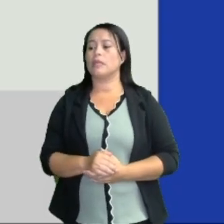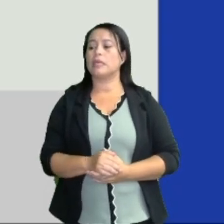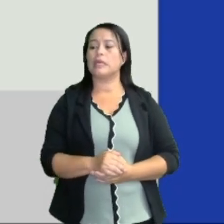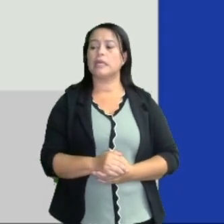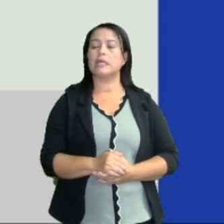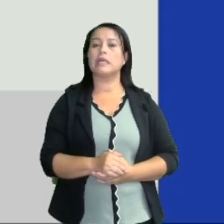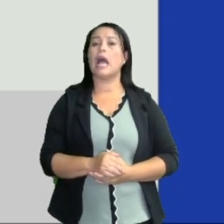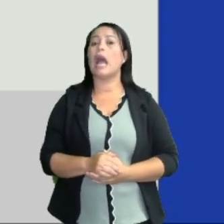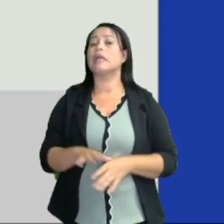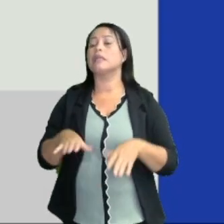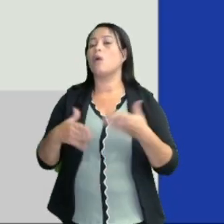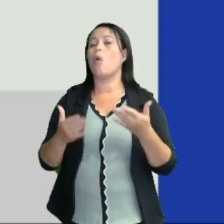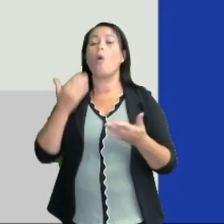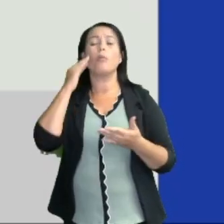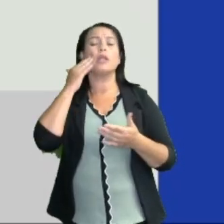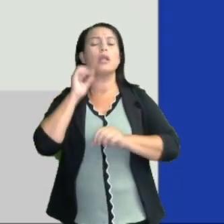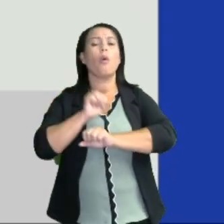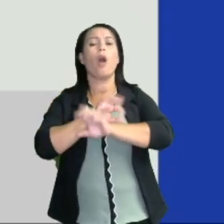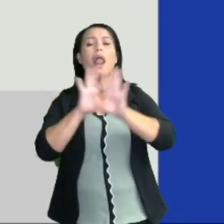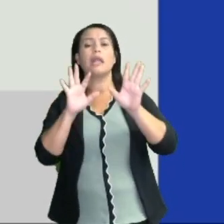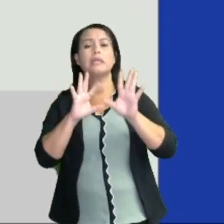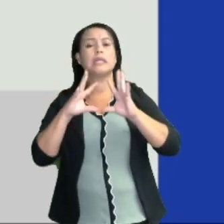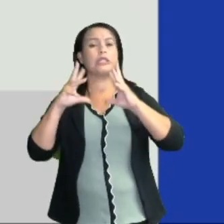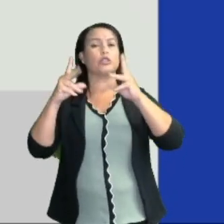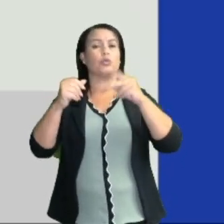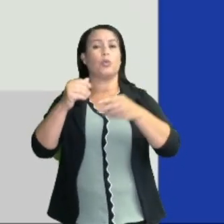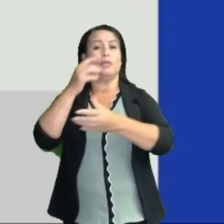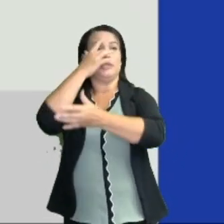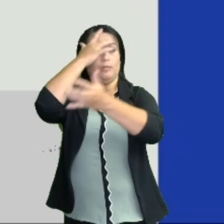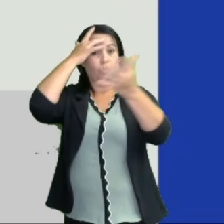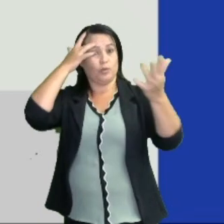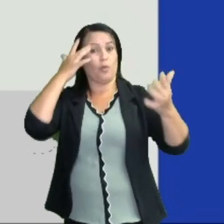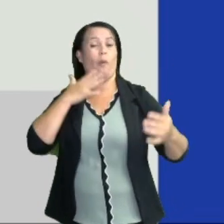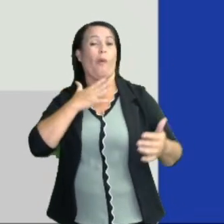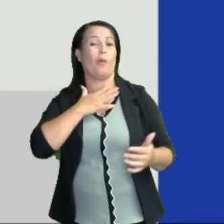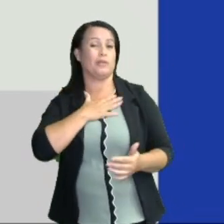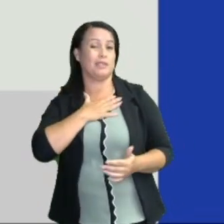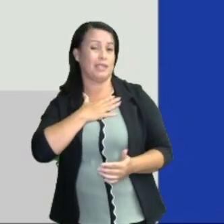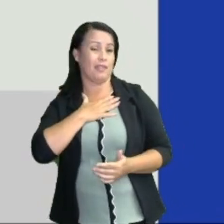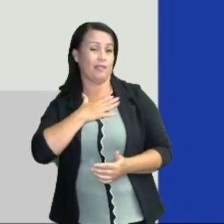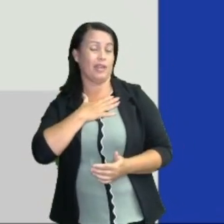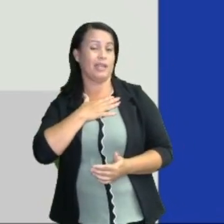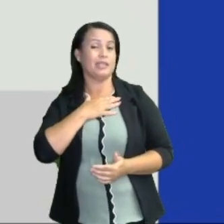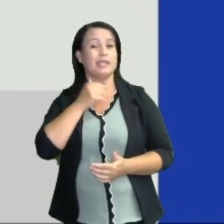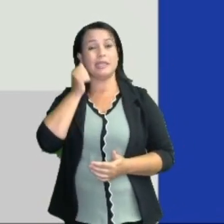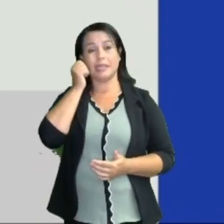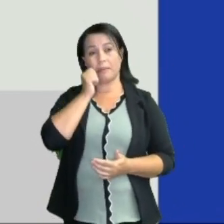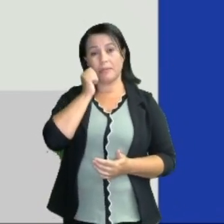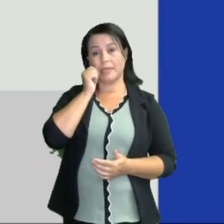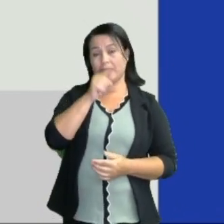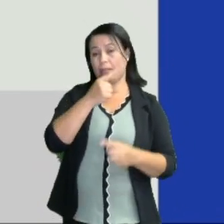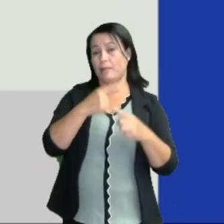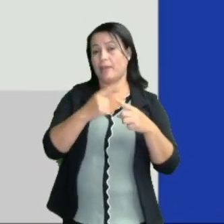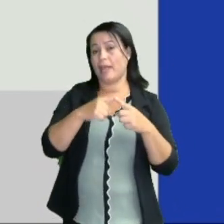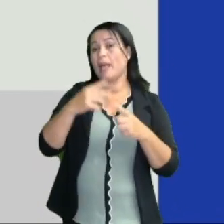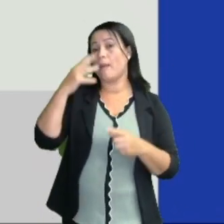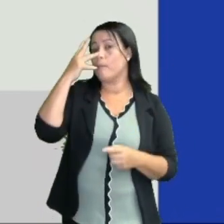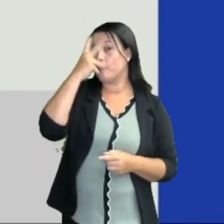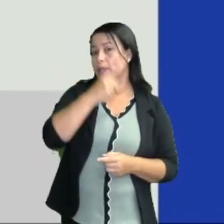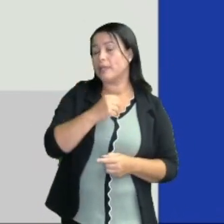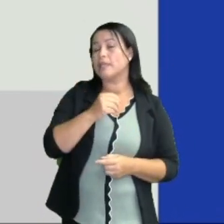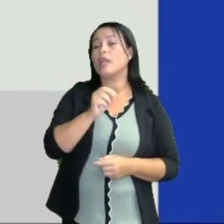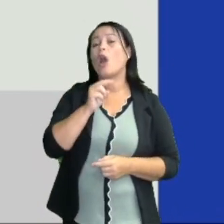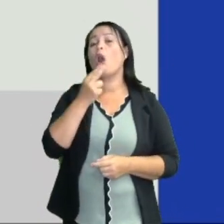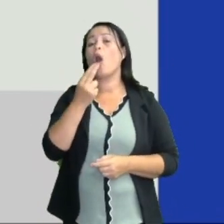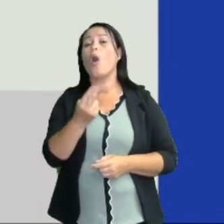Que todos, a interpretação que a gente tem aqui, que todos gostavam da Duda, ou que ela é uma gata, e o mesmo quer